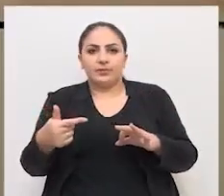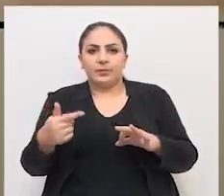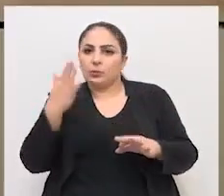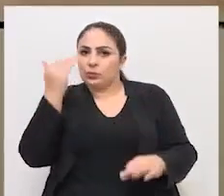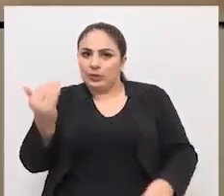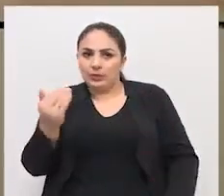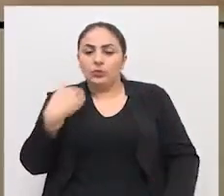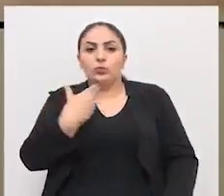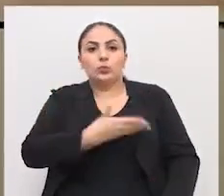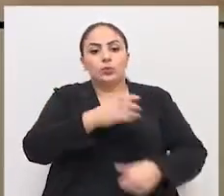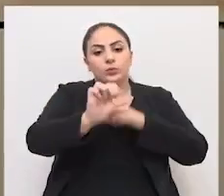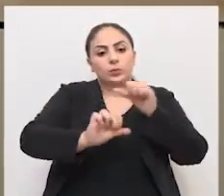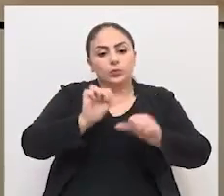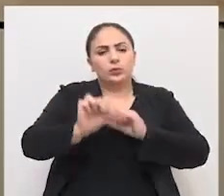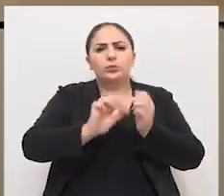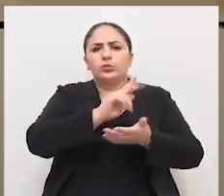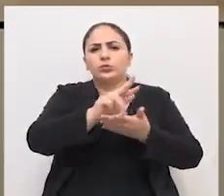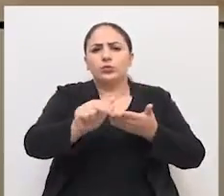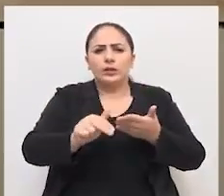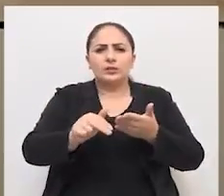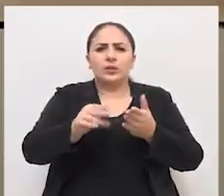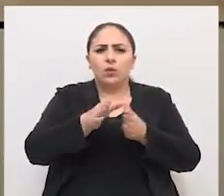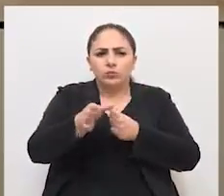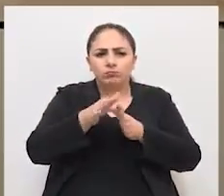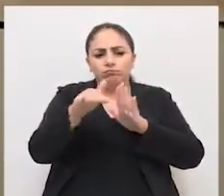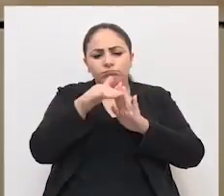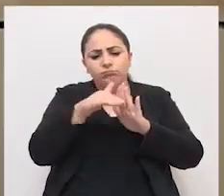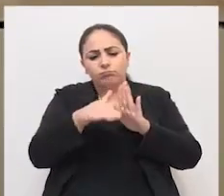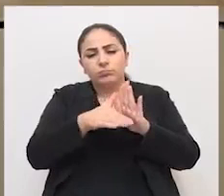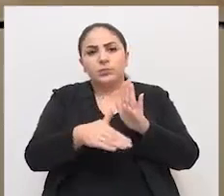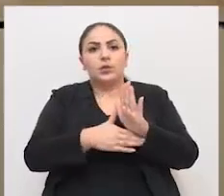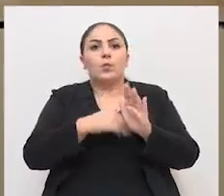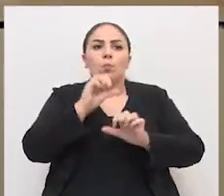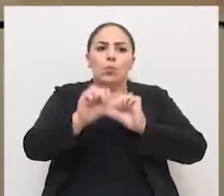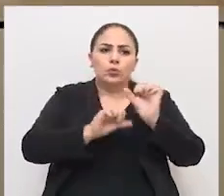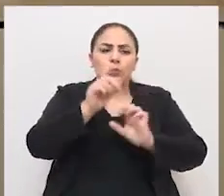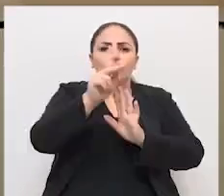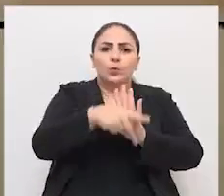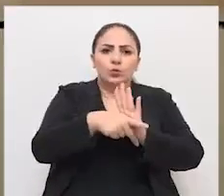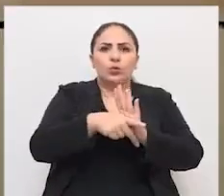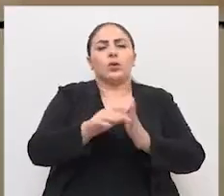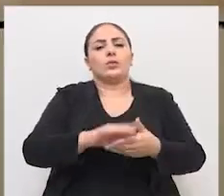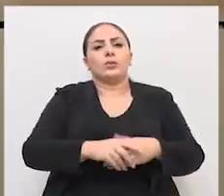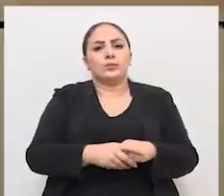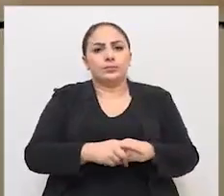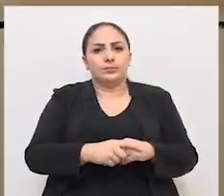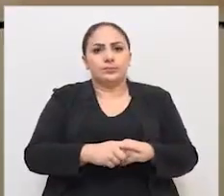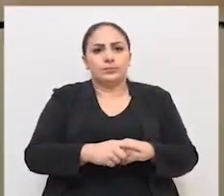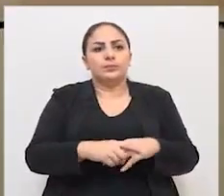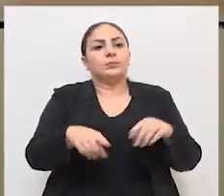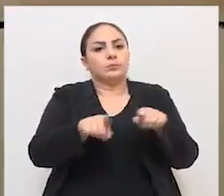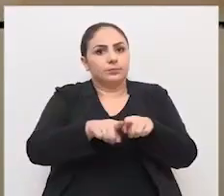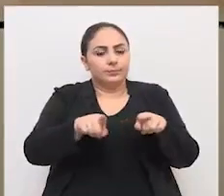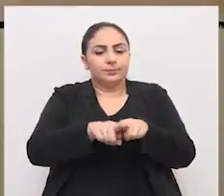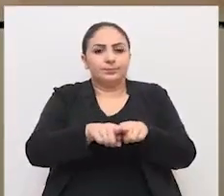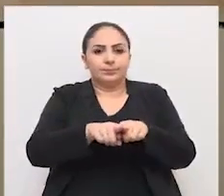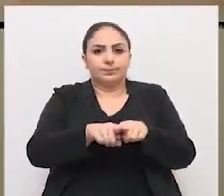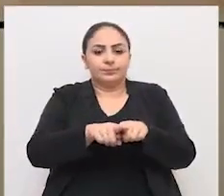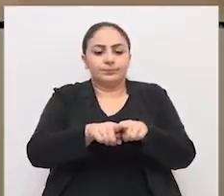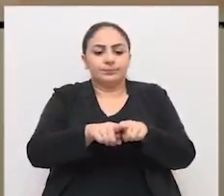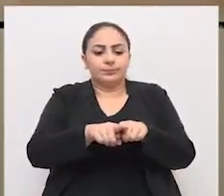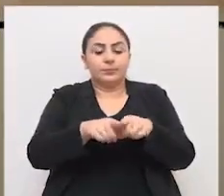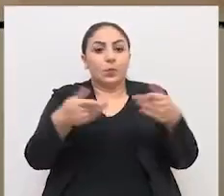certo. Nós mudamos várias orientações, alteramos protocolos, e